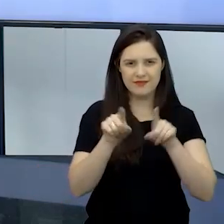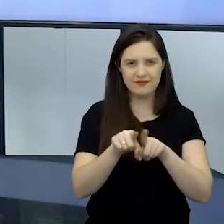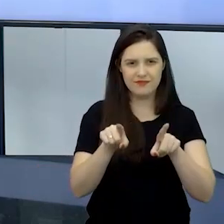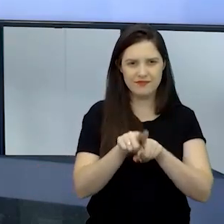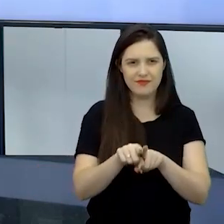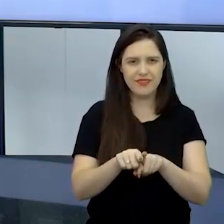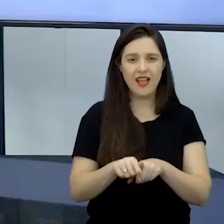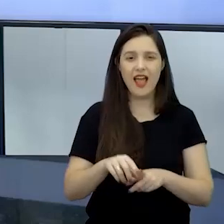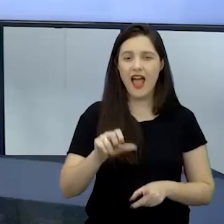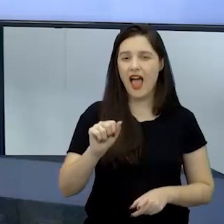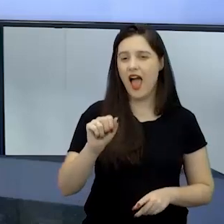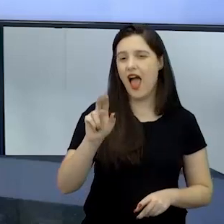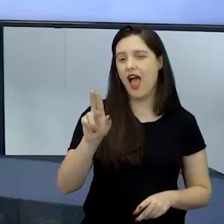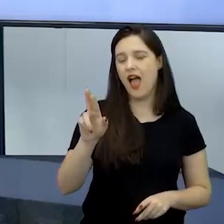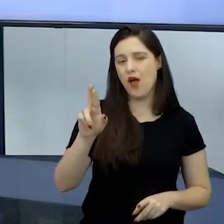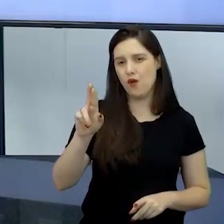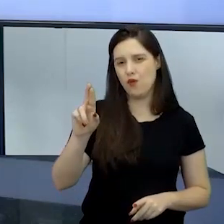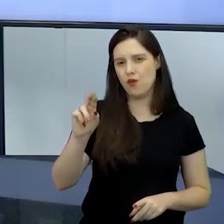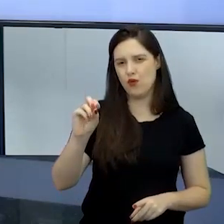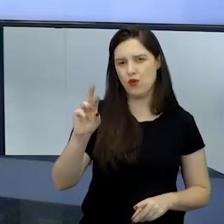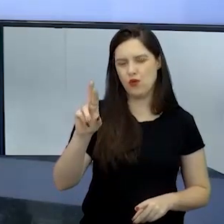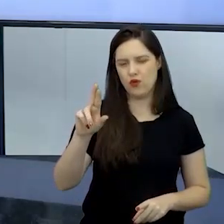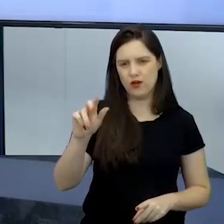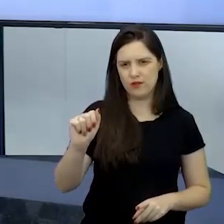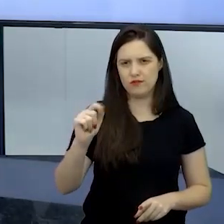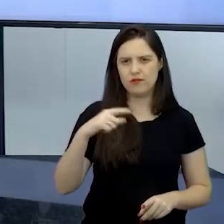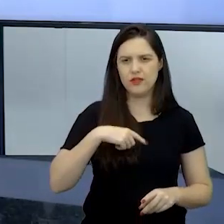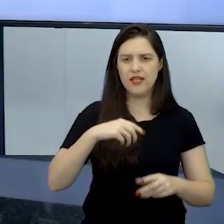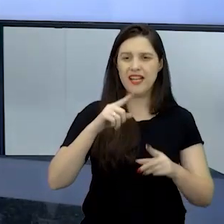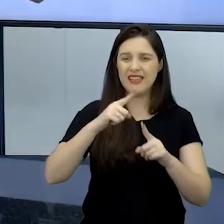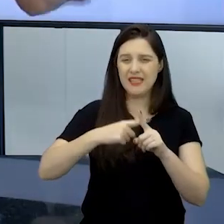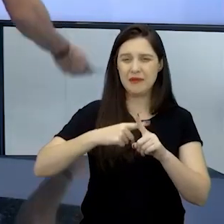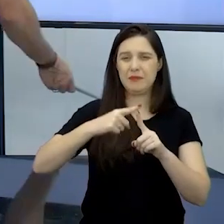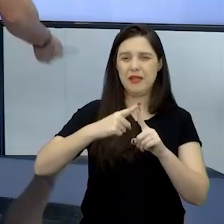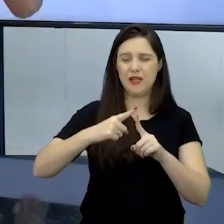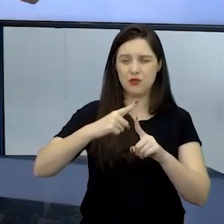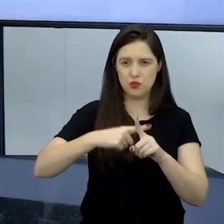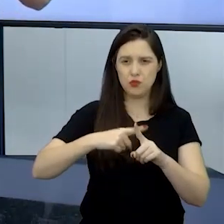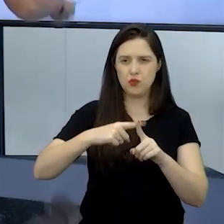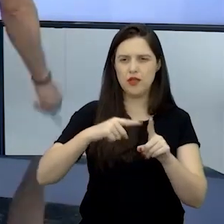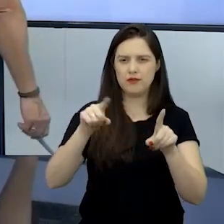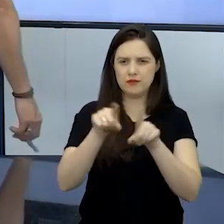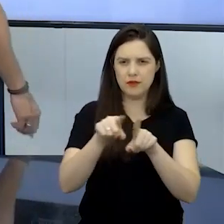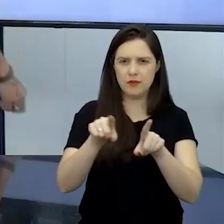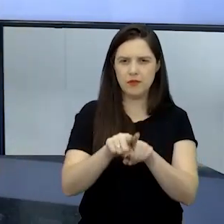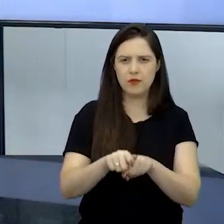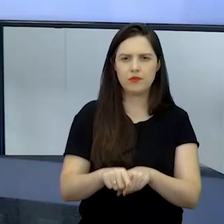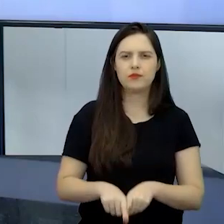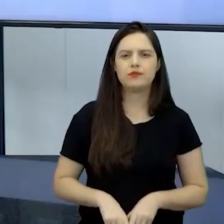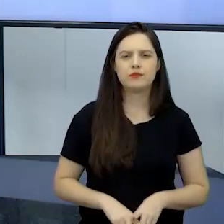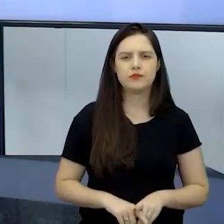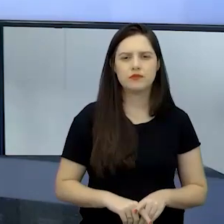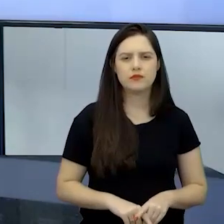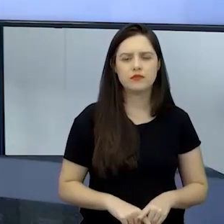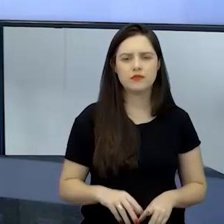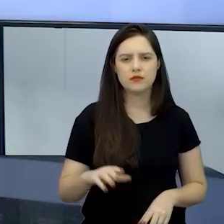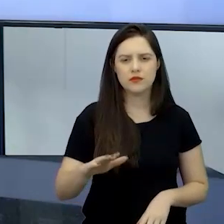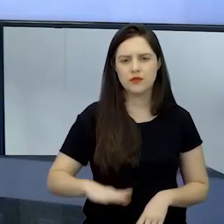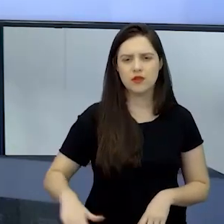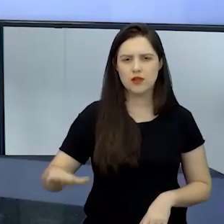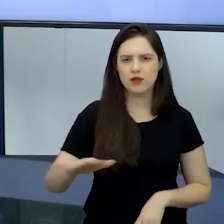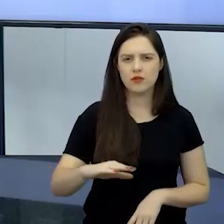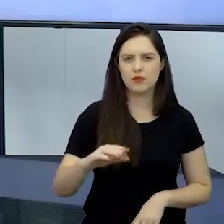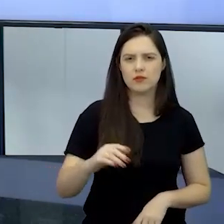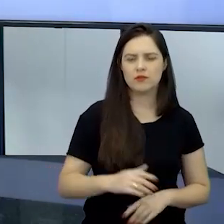chama auroras, as auroras. Essas auroras é devido a essa interação aí das partículas, né? Com o campo magnético terrestre,